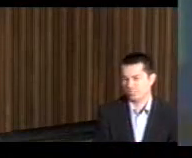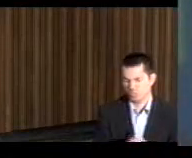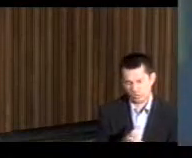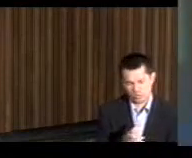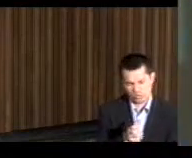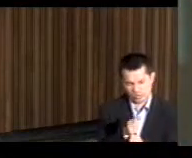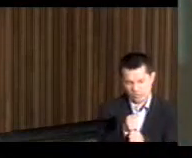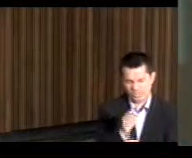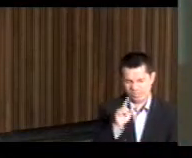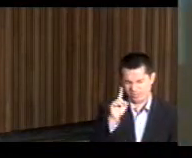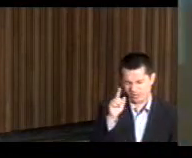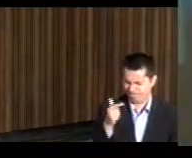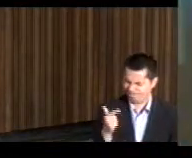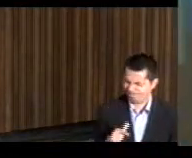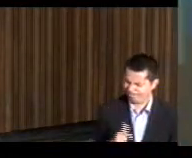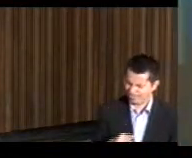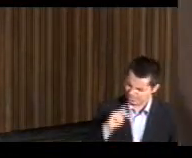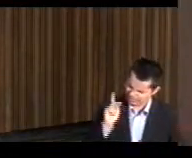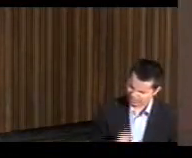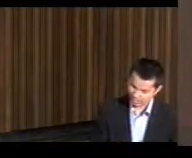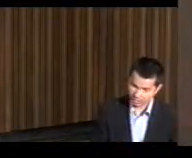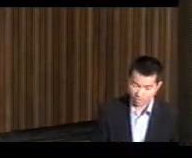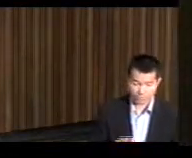profundas, como Abraão tinha.